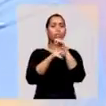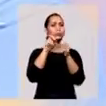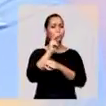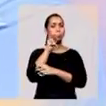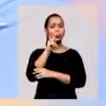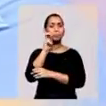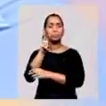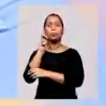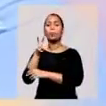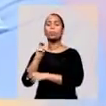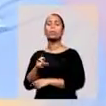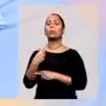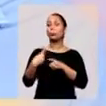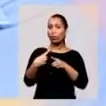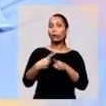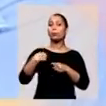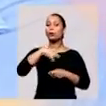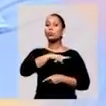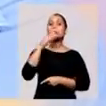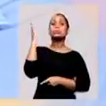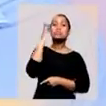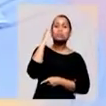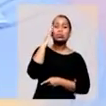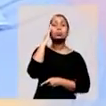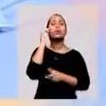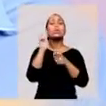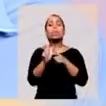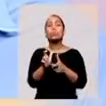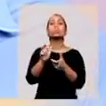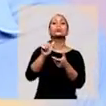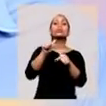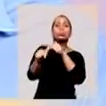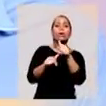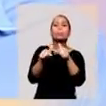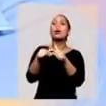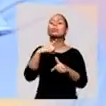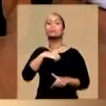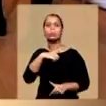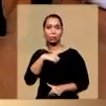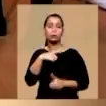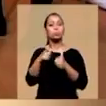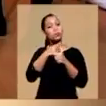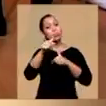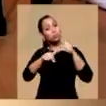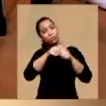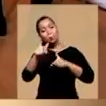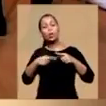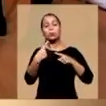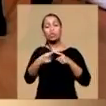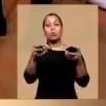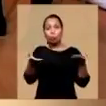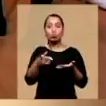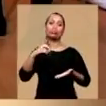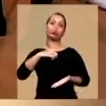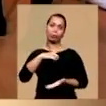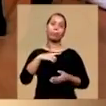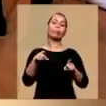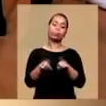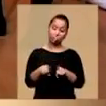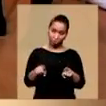na internet, né, conectados aí para poder entender um pouco mais onde estão essas vagas do primeiro emprego, porque essa vaga tem hoje